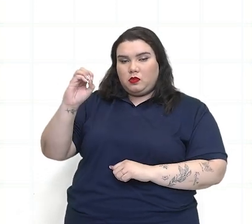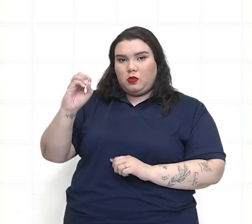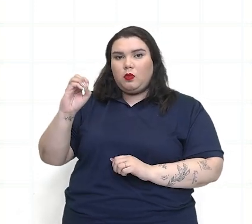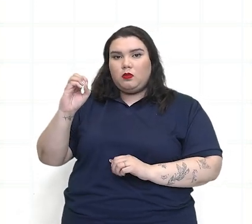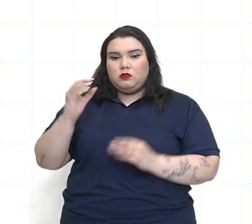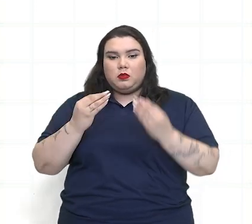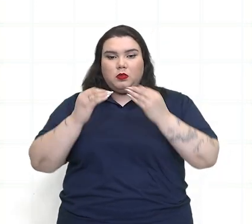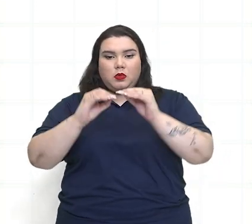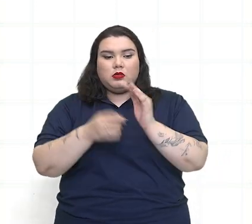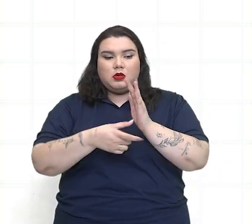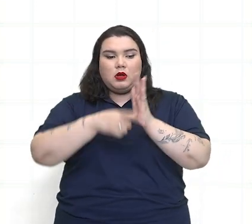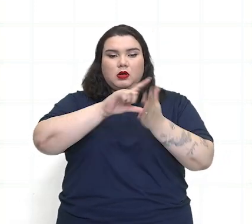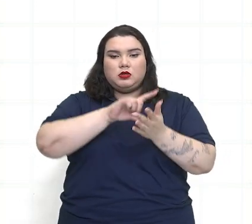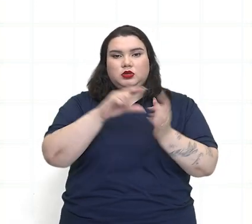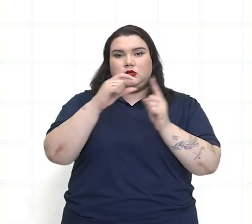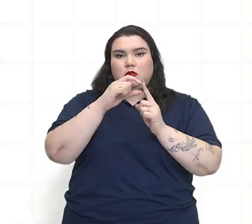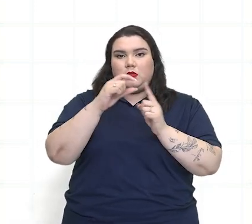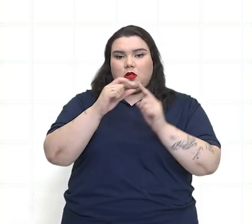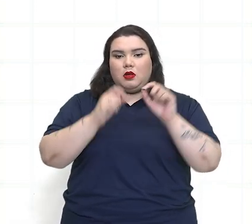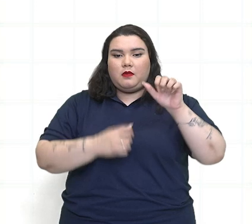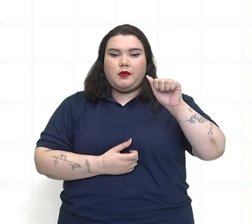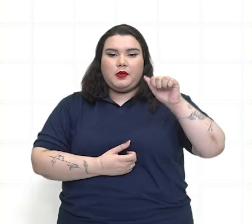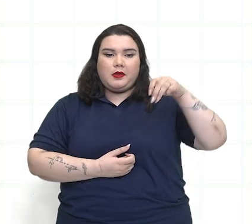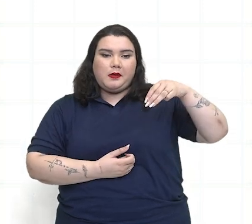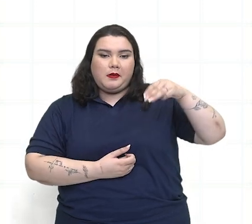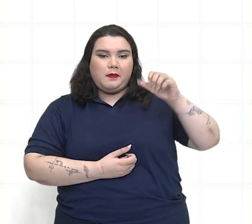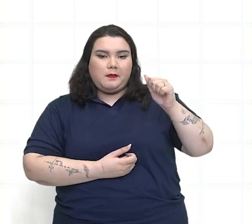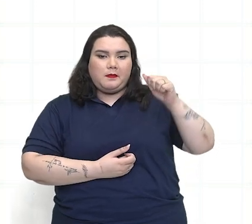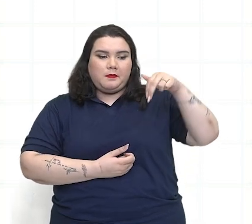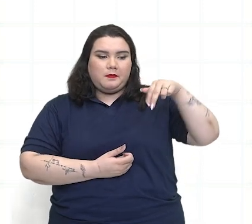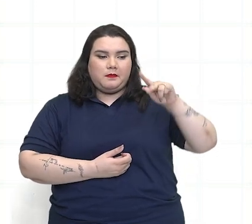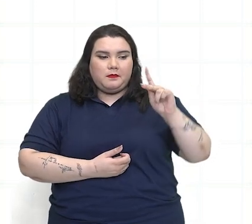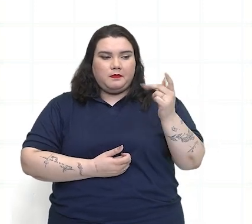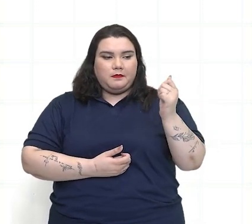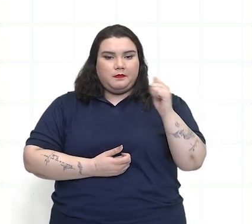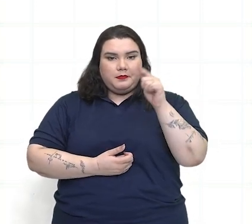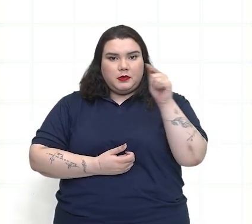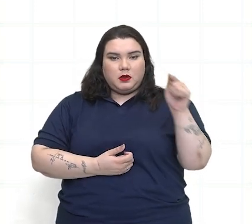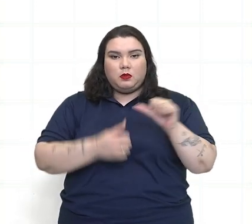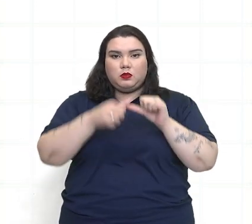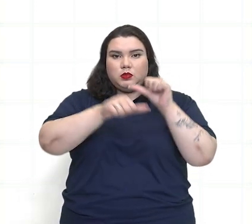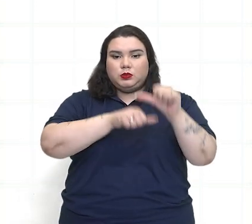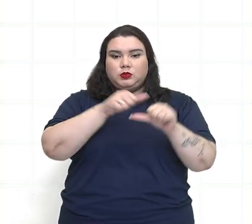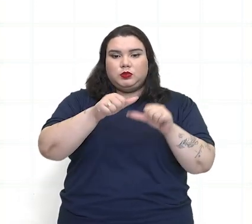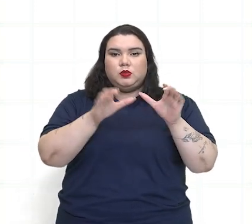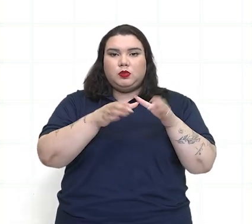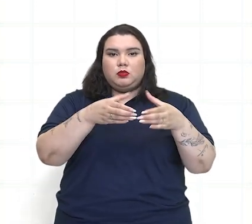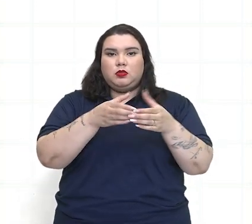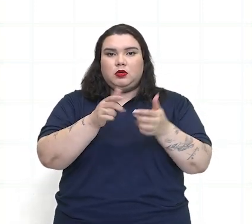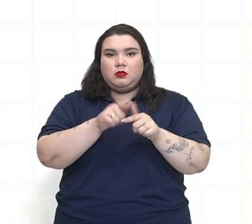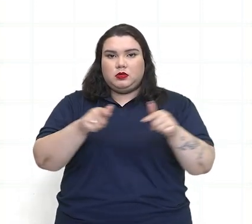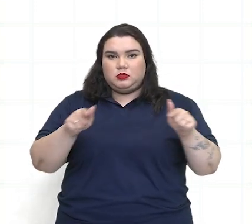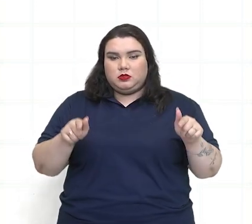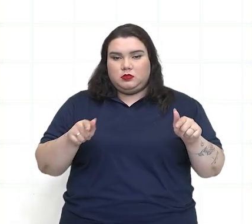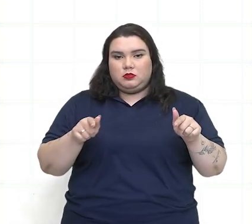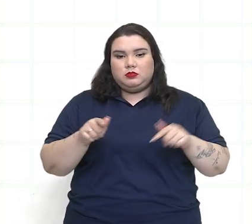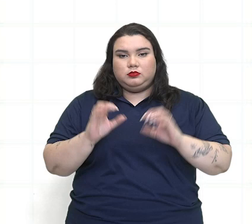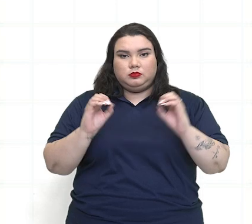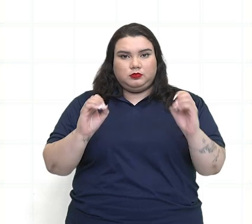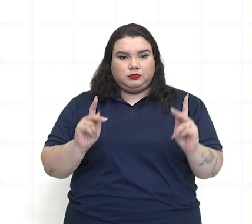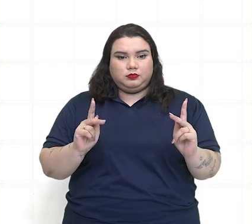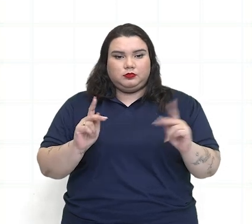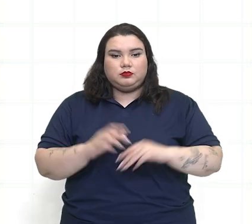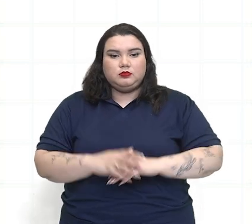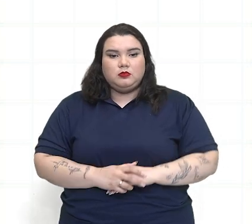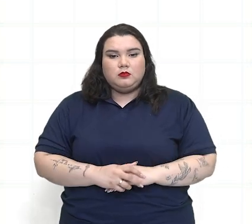diante dessa palavra, transformou. Mudou a classe gramatical.